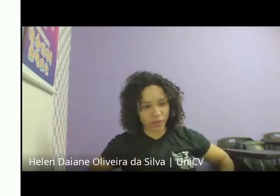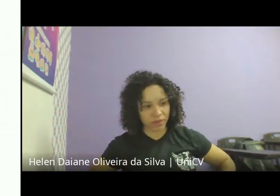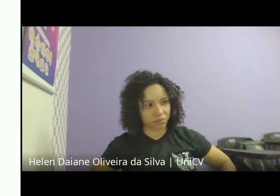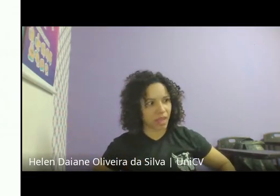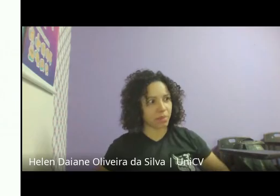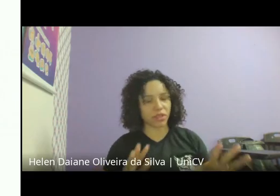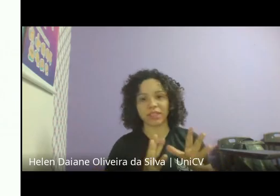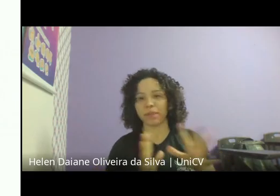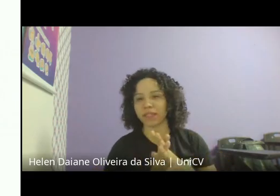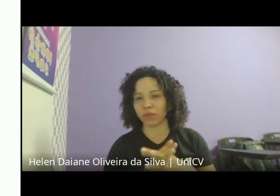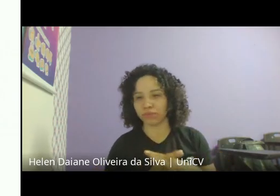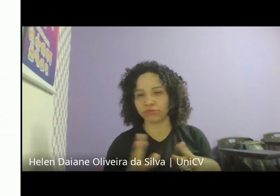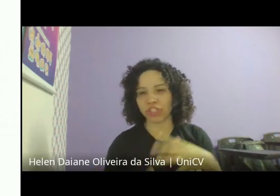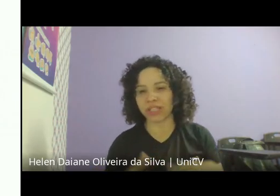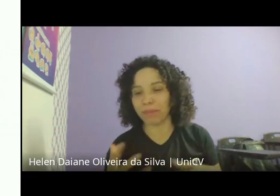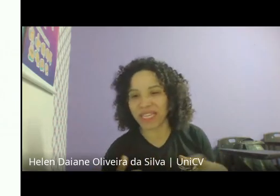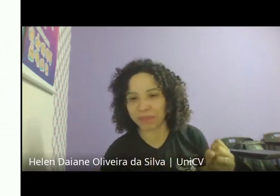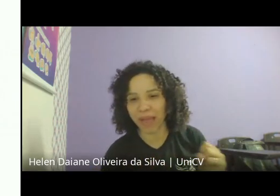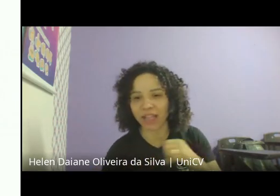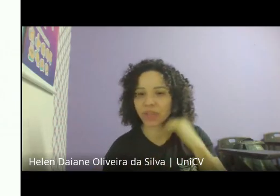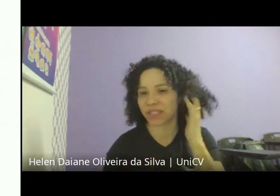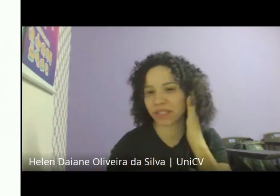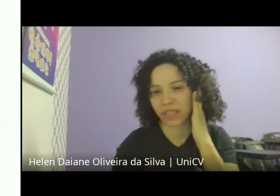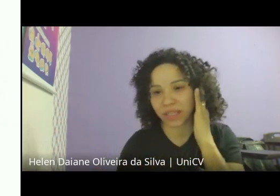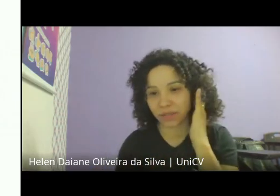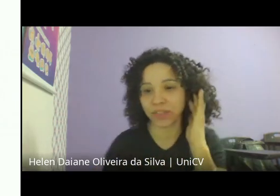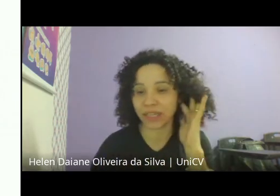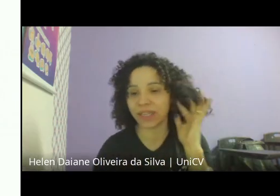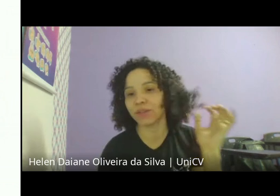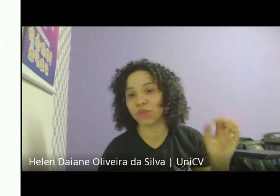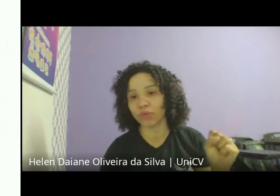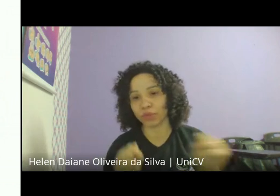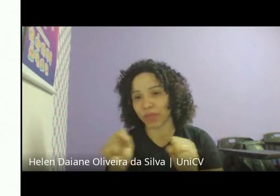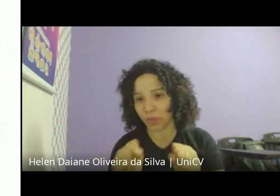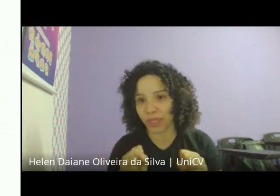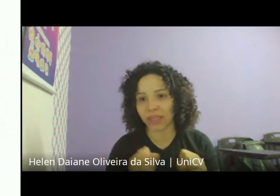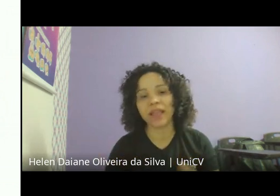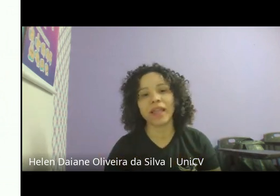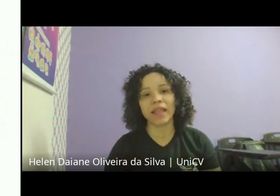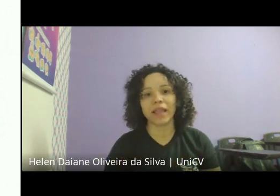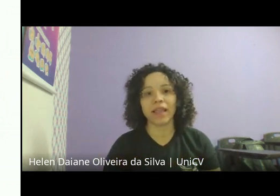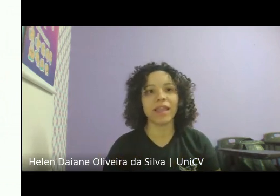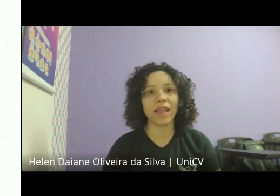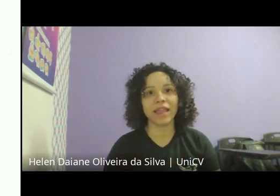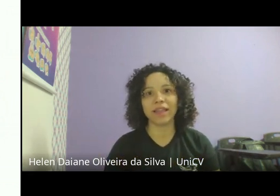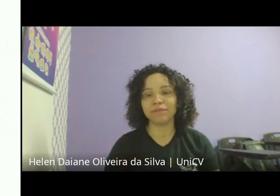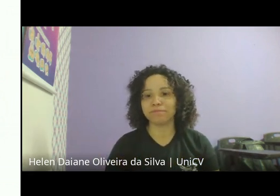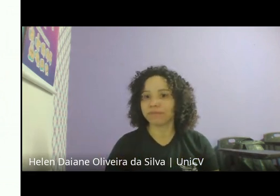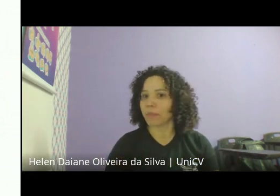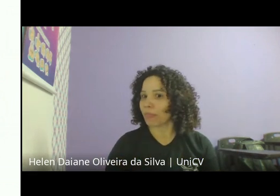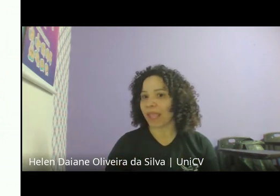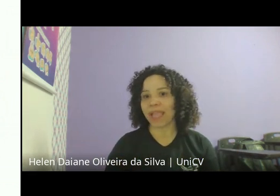é como de repente, assim, você pensa com um dia que você está bem gripado, que às vezes você fica ali com o ouvido meio ruim, e